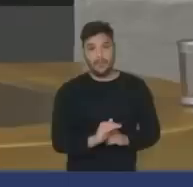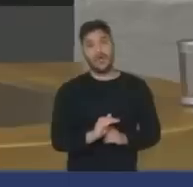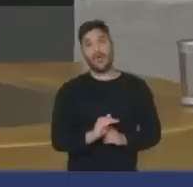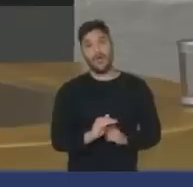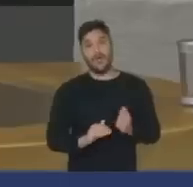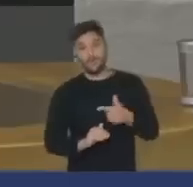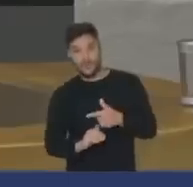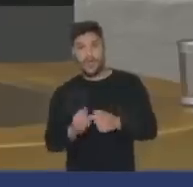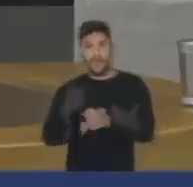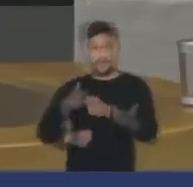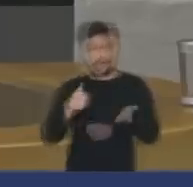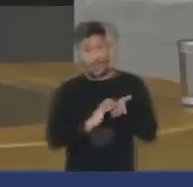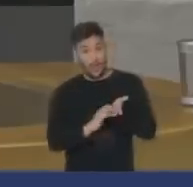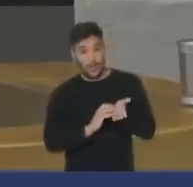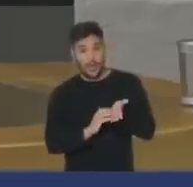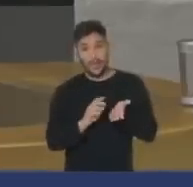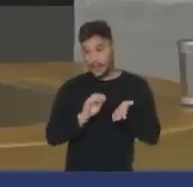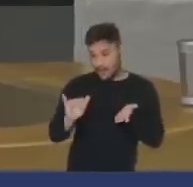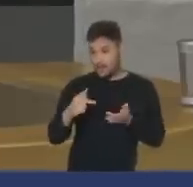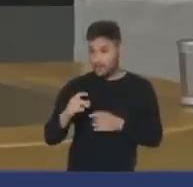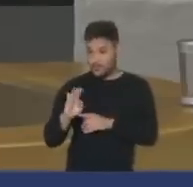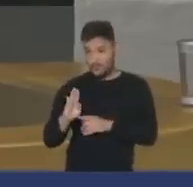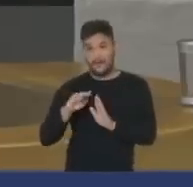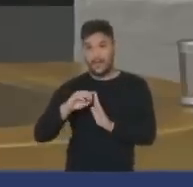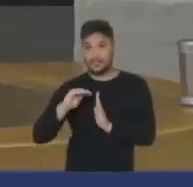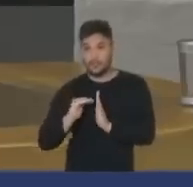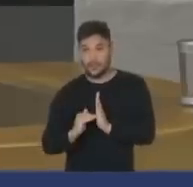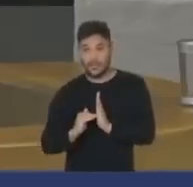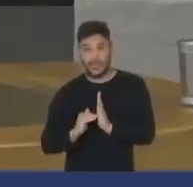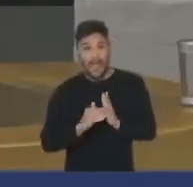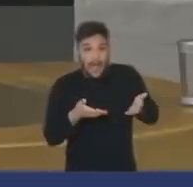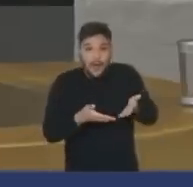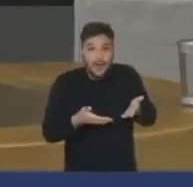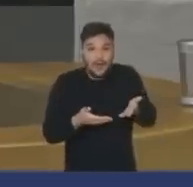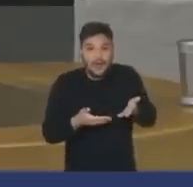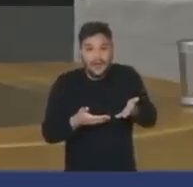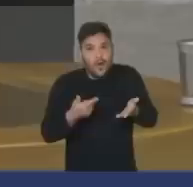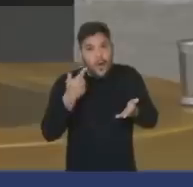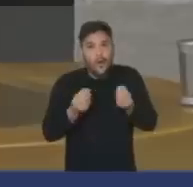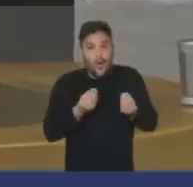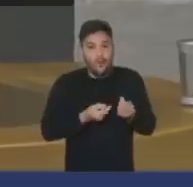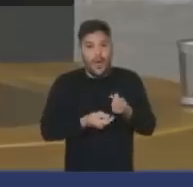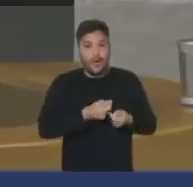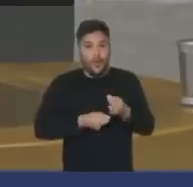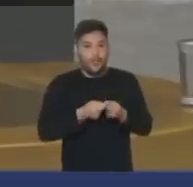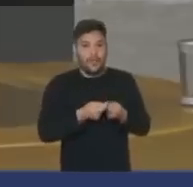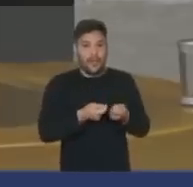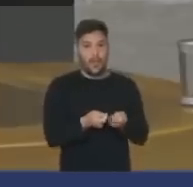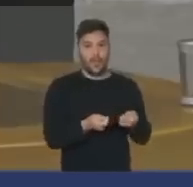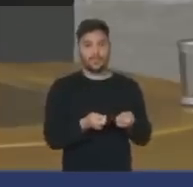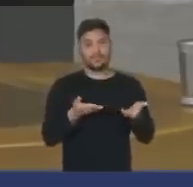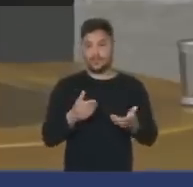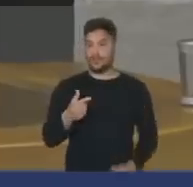deputado Marcelo, do que foi ano passado. Quero dizer para ele que o PIB vai cair, é o que já está agora. A maneira como a política econômica está sendo conduzida,